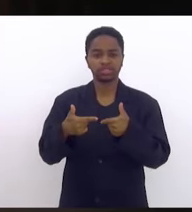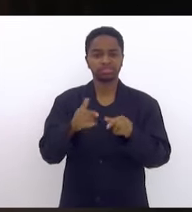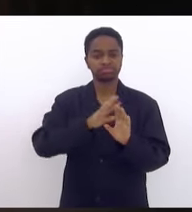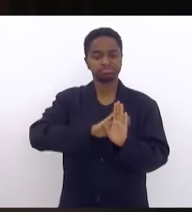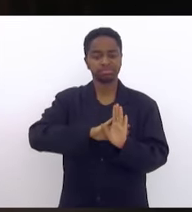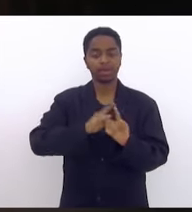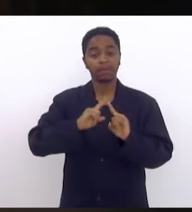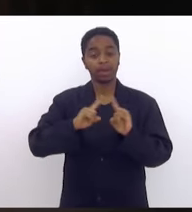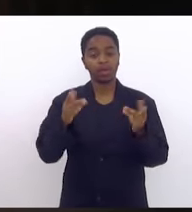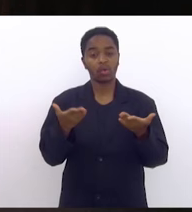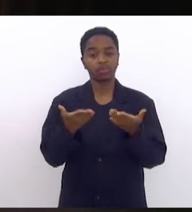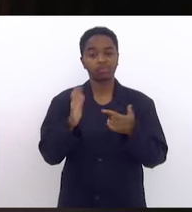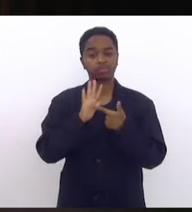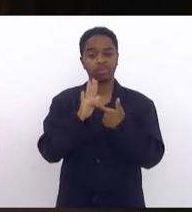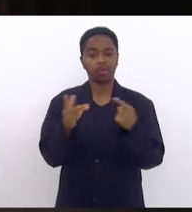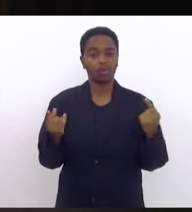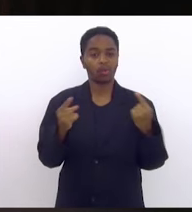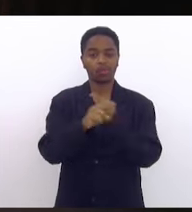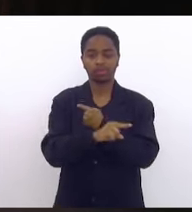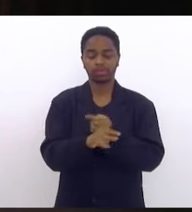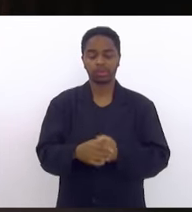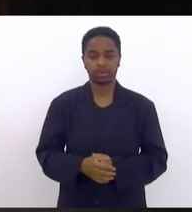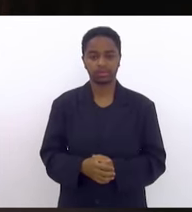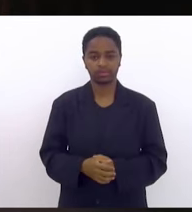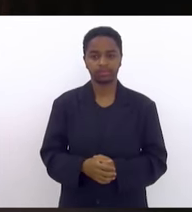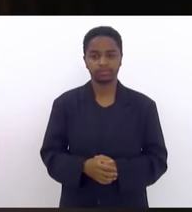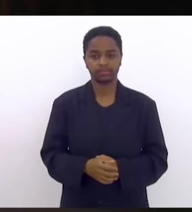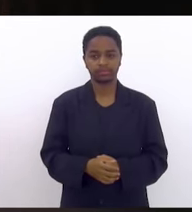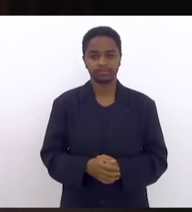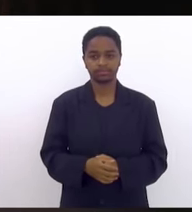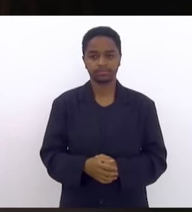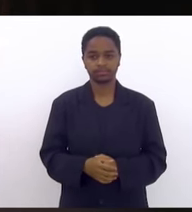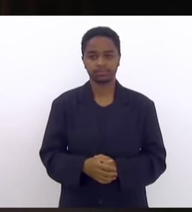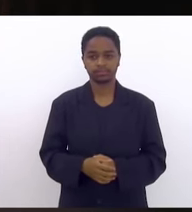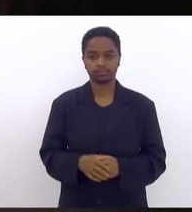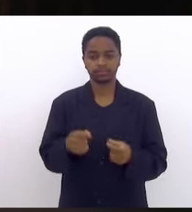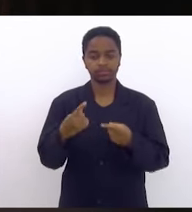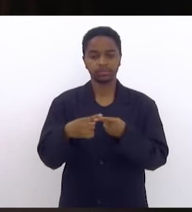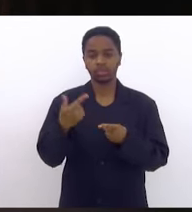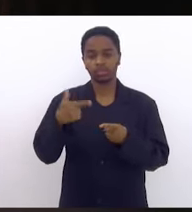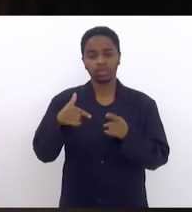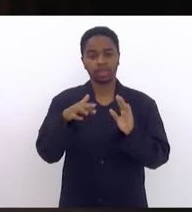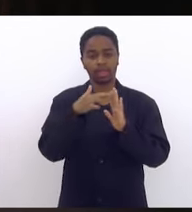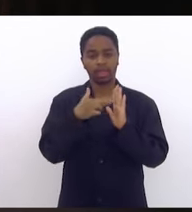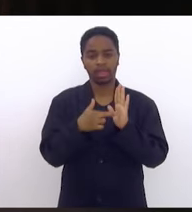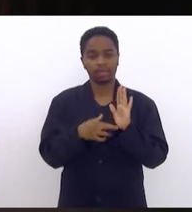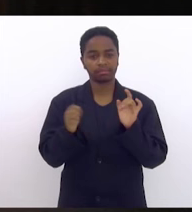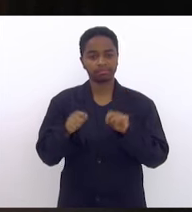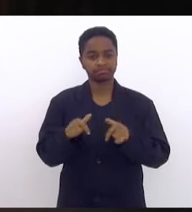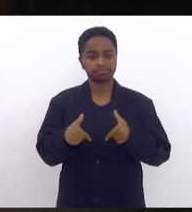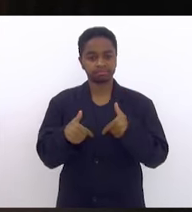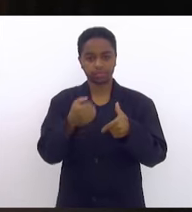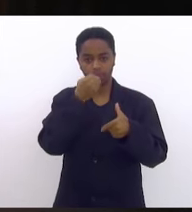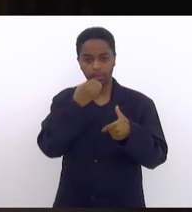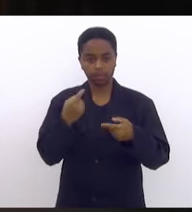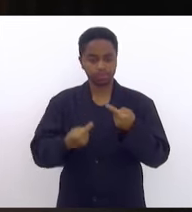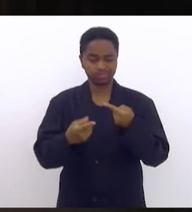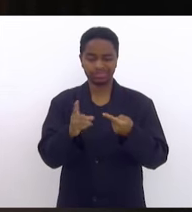você prova tudo ao contrário. Não tem fórmula para ser um bom político. Aliás, tem